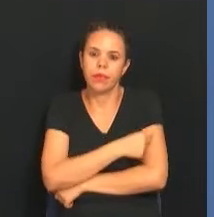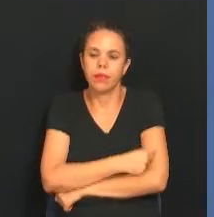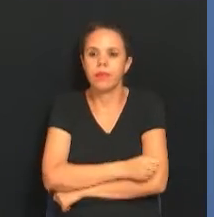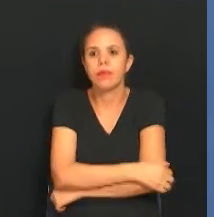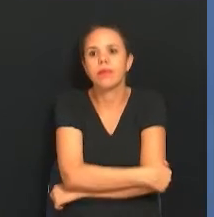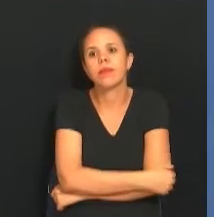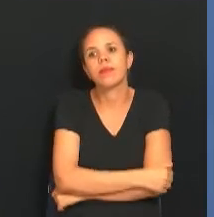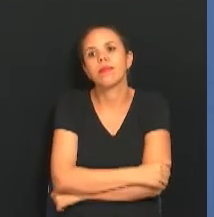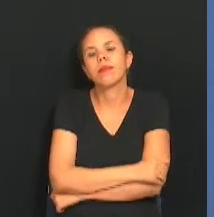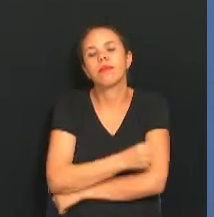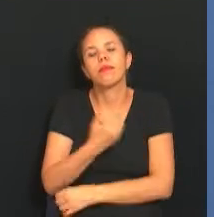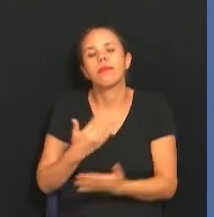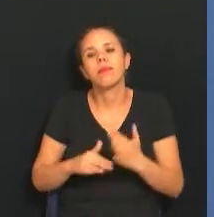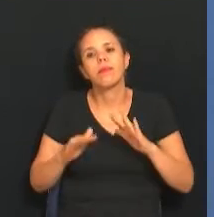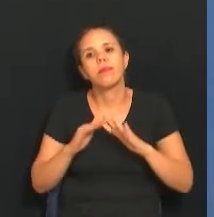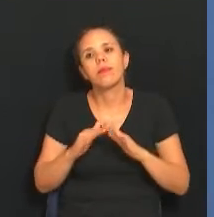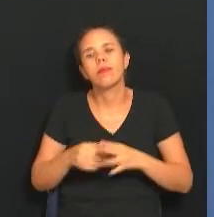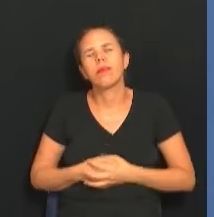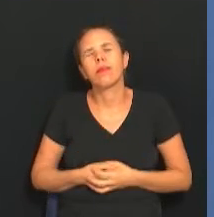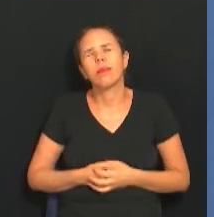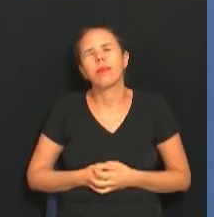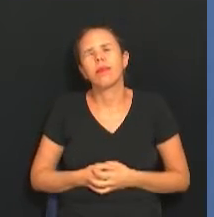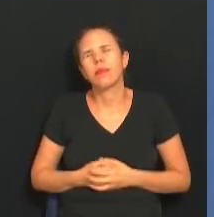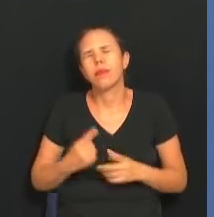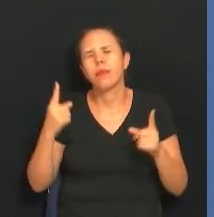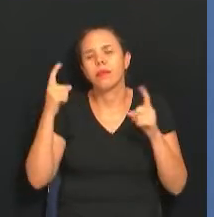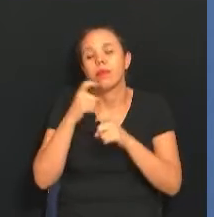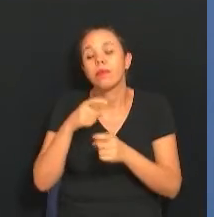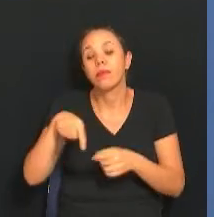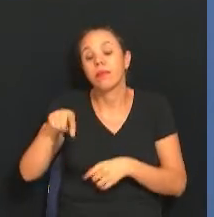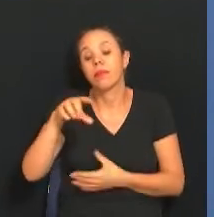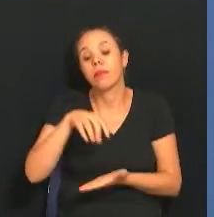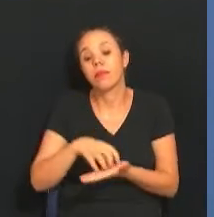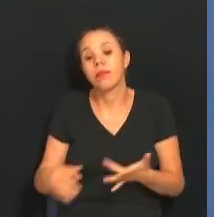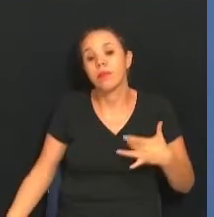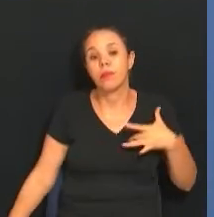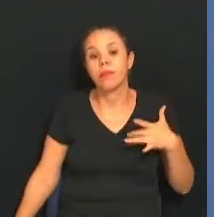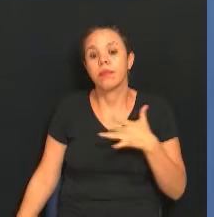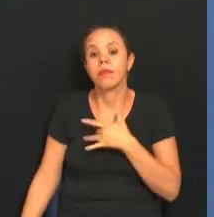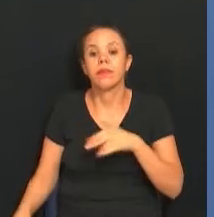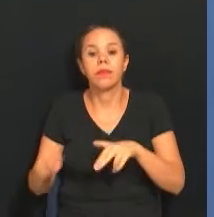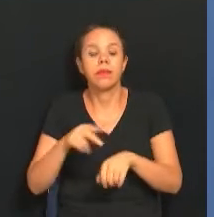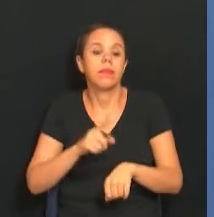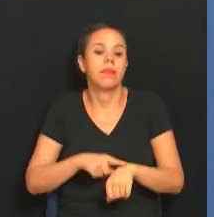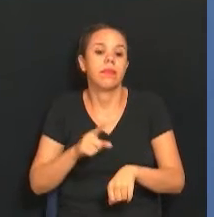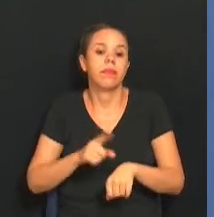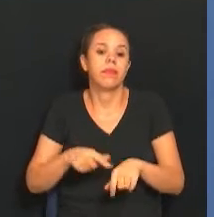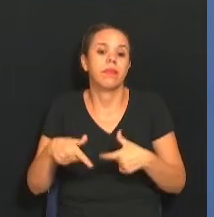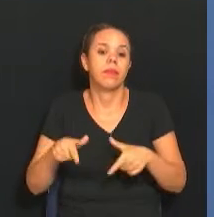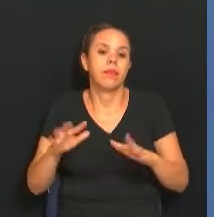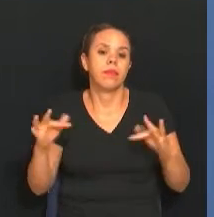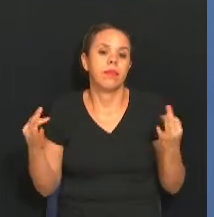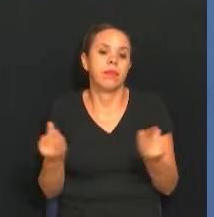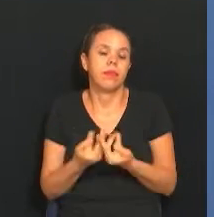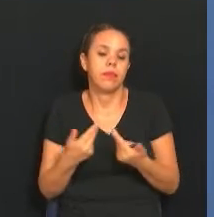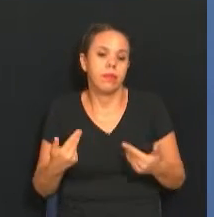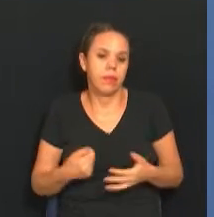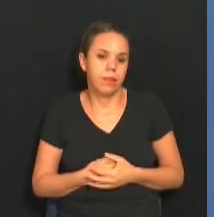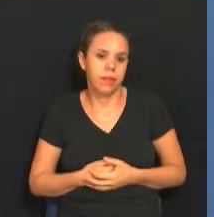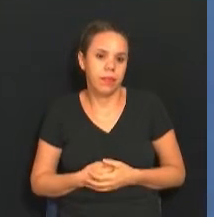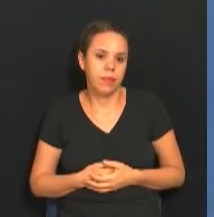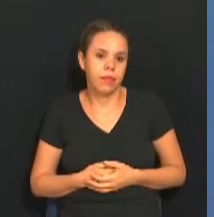lá na escola ou seja tem dificuldade de no centro de saúde por conta de horário trabalho de pai uma série de coisas